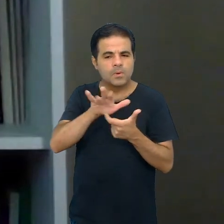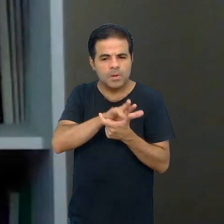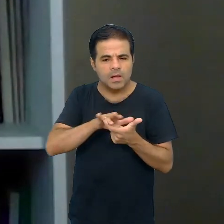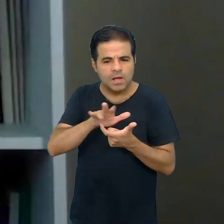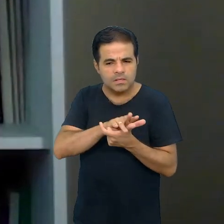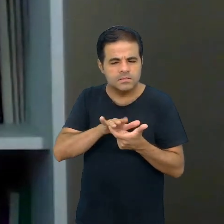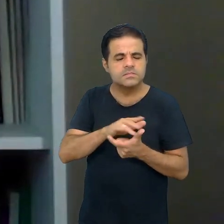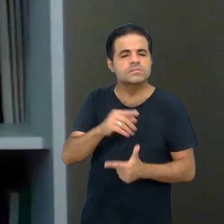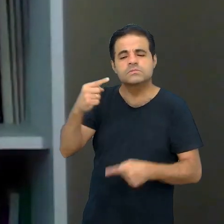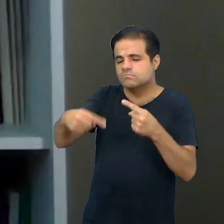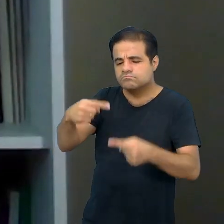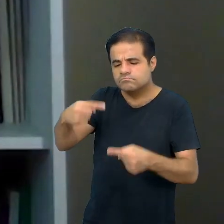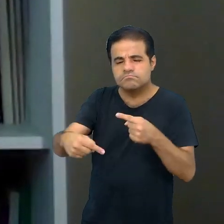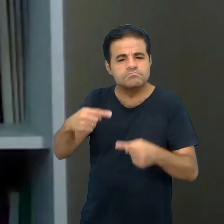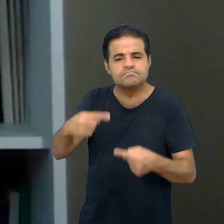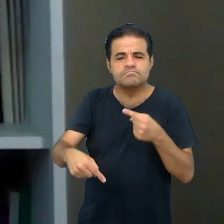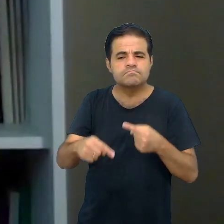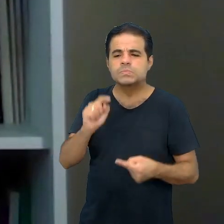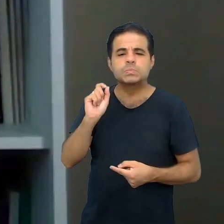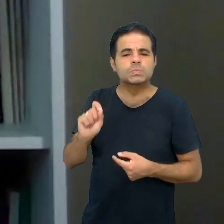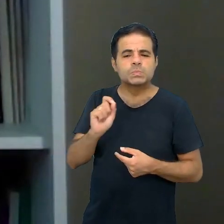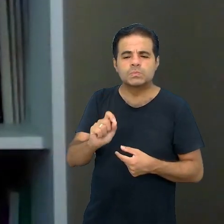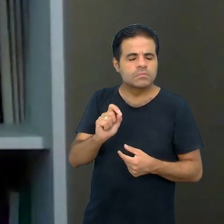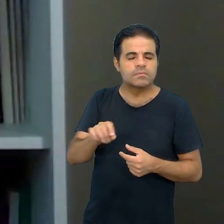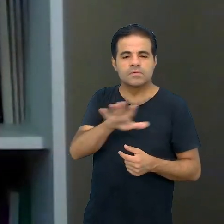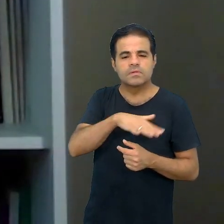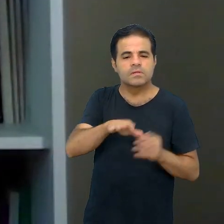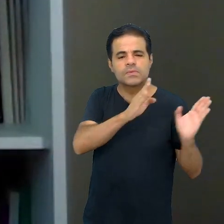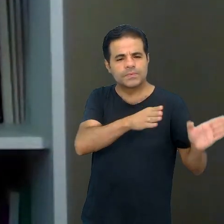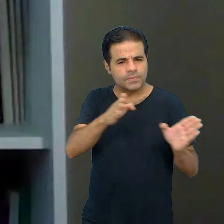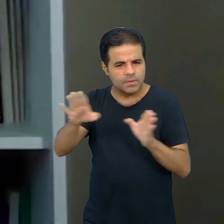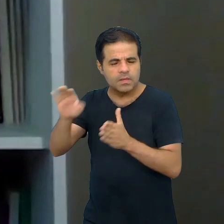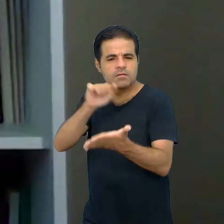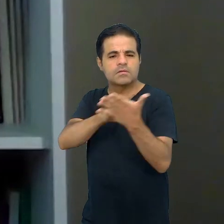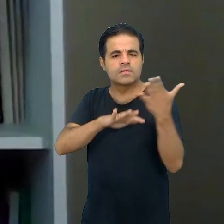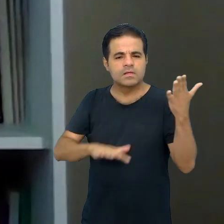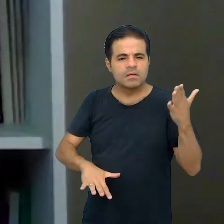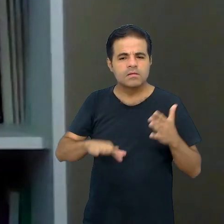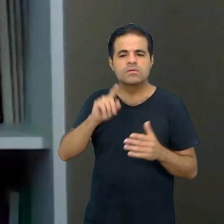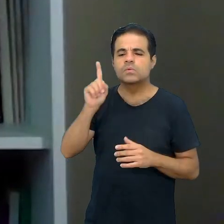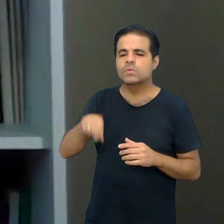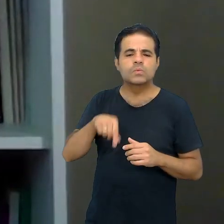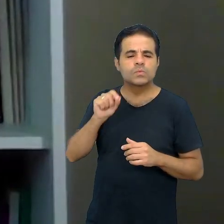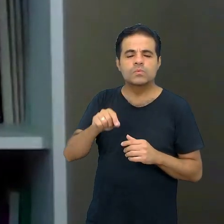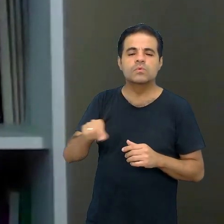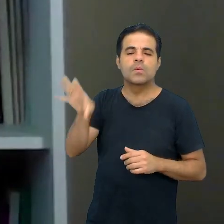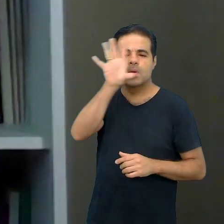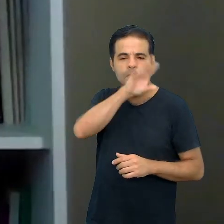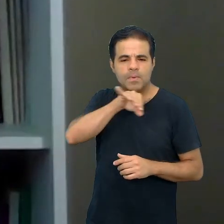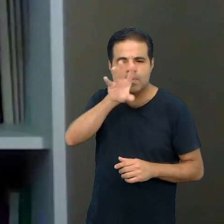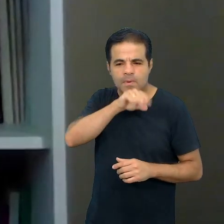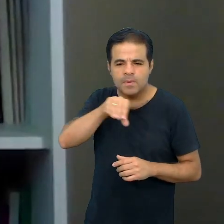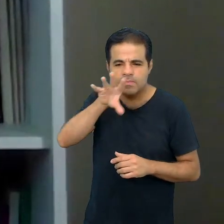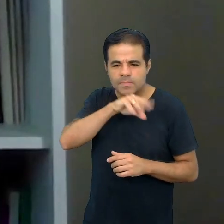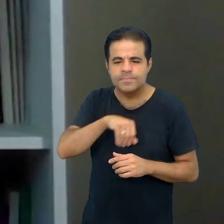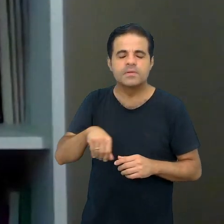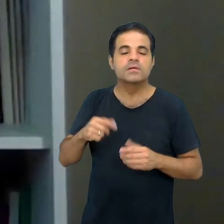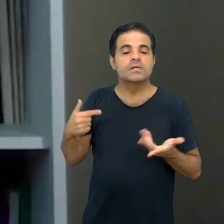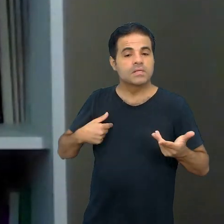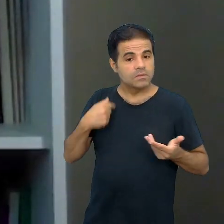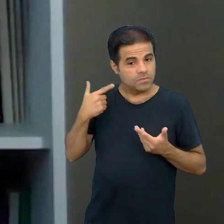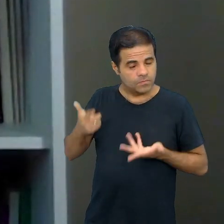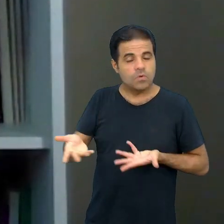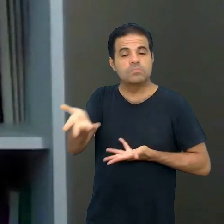será discutido nessa questão aqui, nessa sequência de atividades, será a oralidade. Então, eu vou